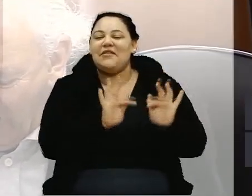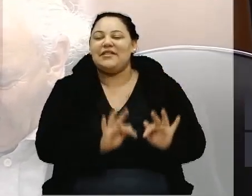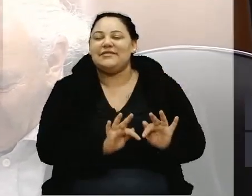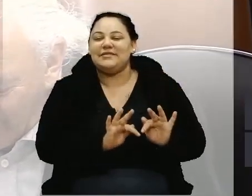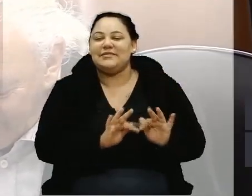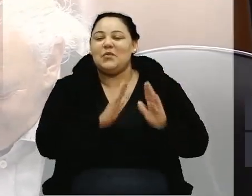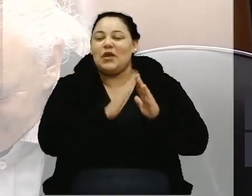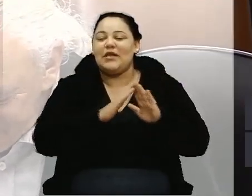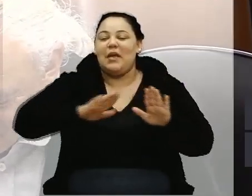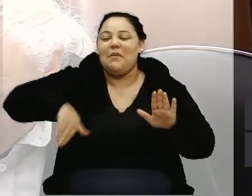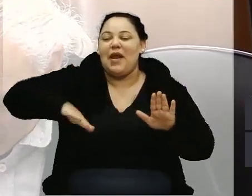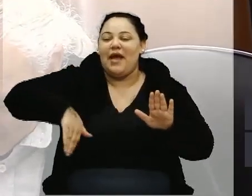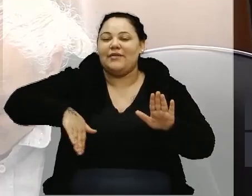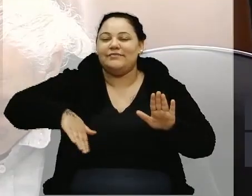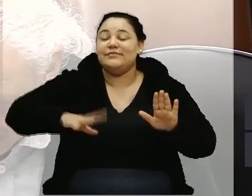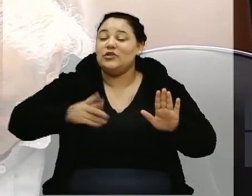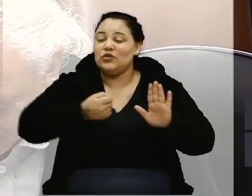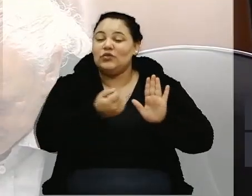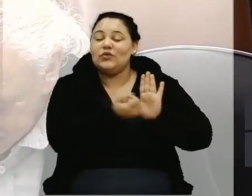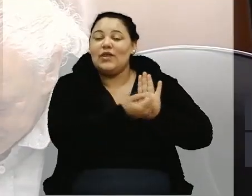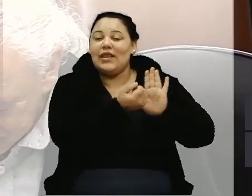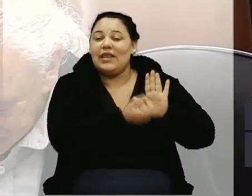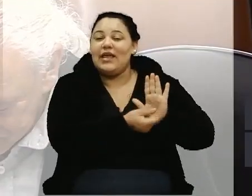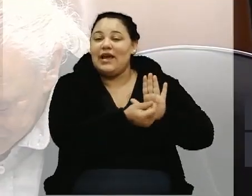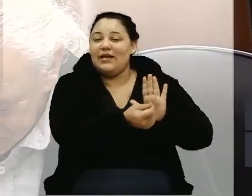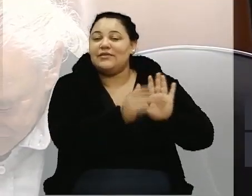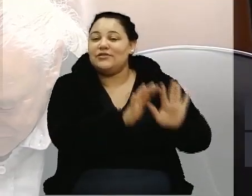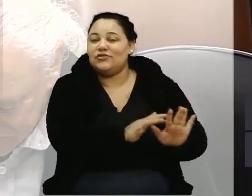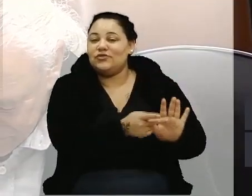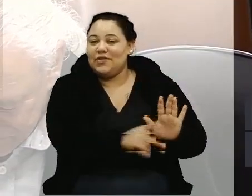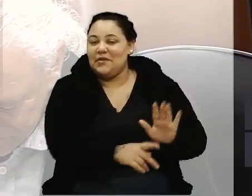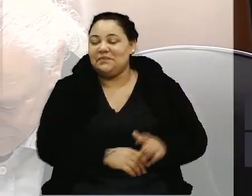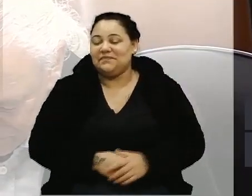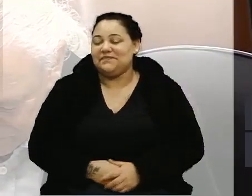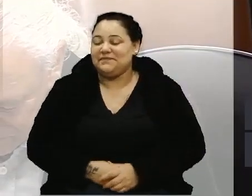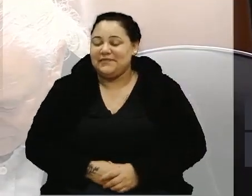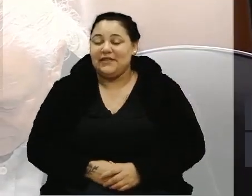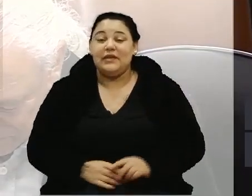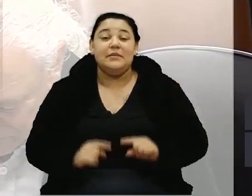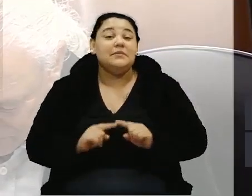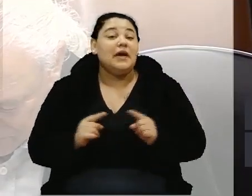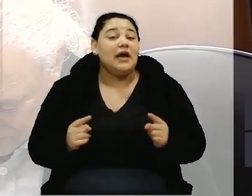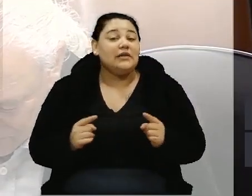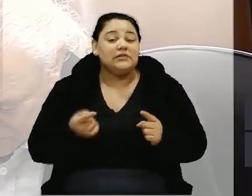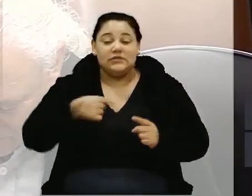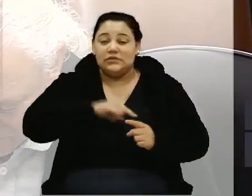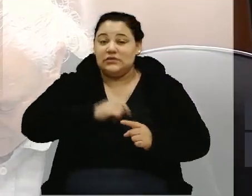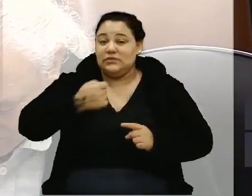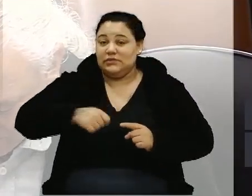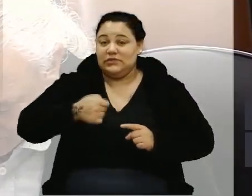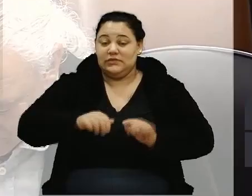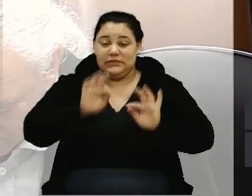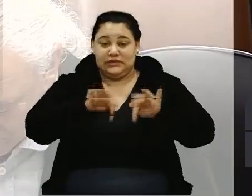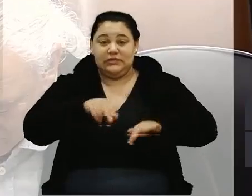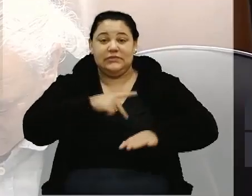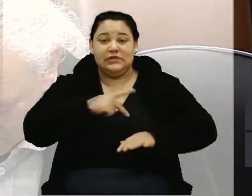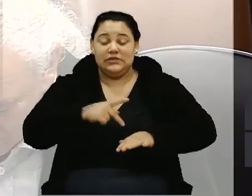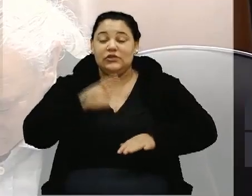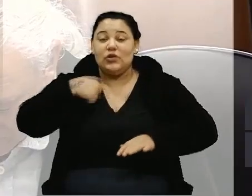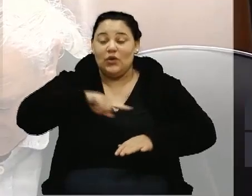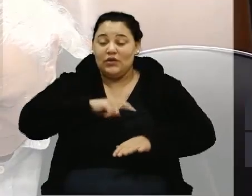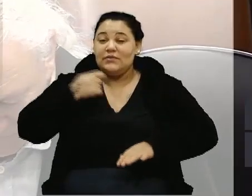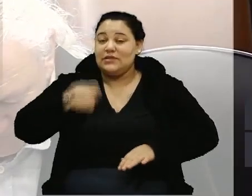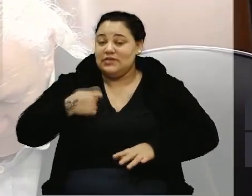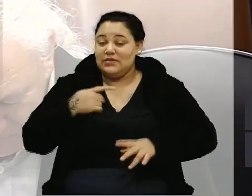com todo o seu legado que deixou aqui para a nossa cidade. Mas nós precisamos, encerrando, presidente, nós precisamos